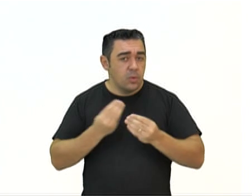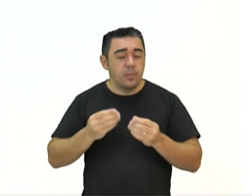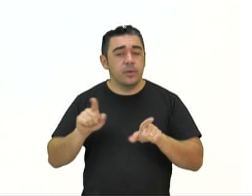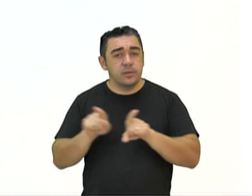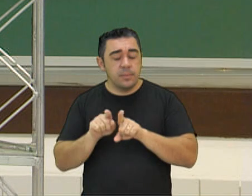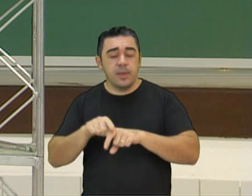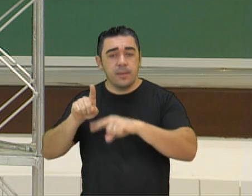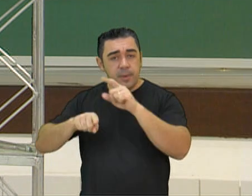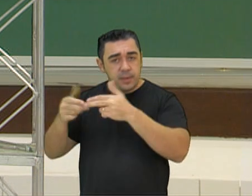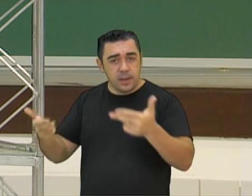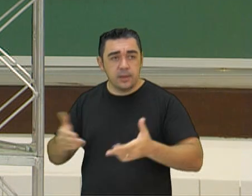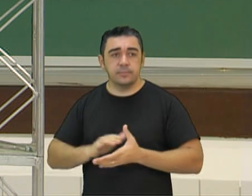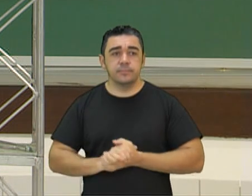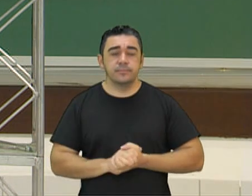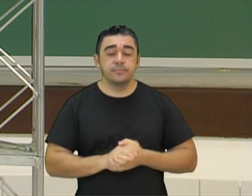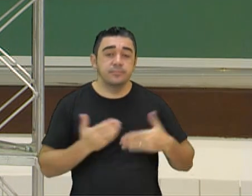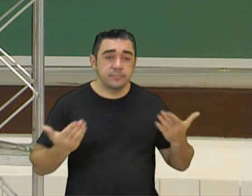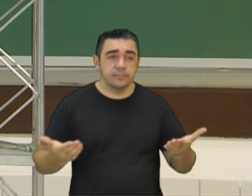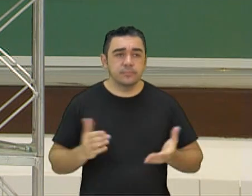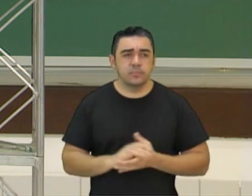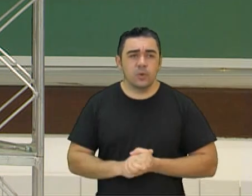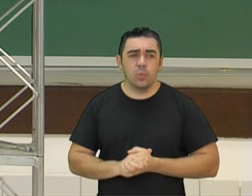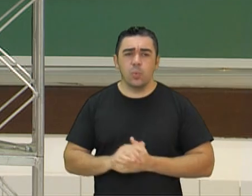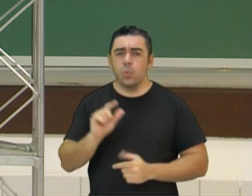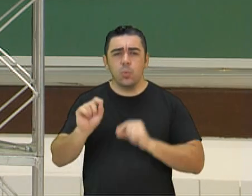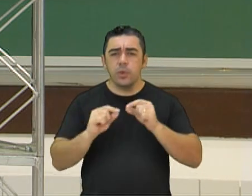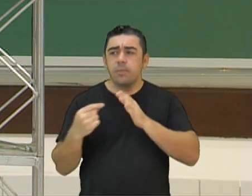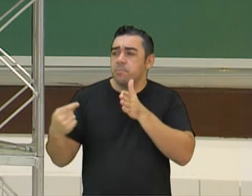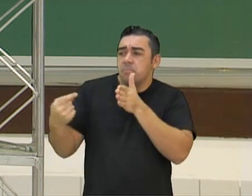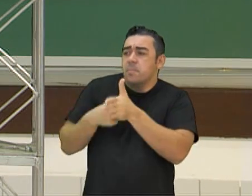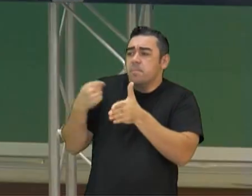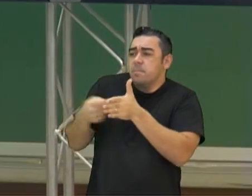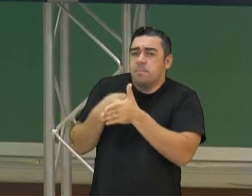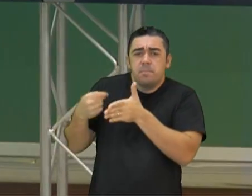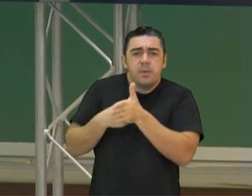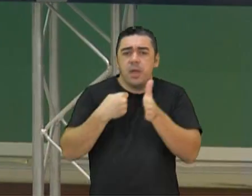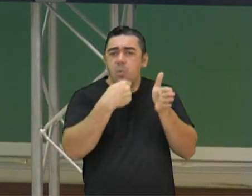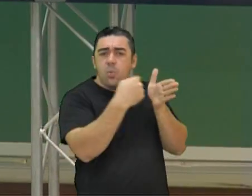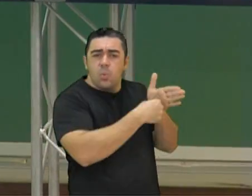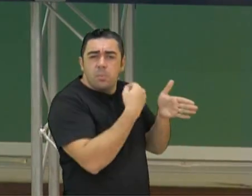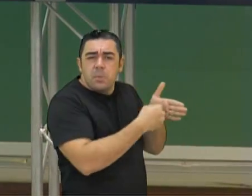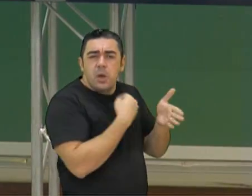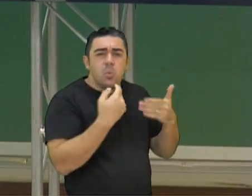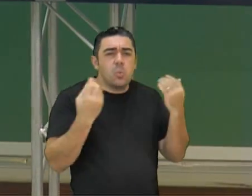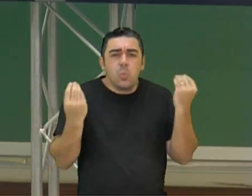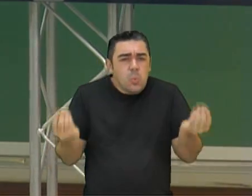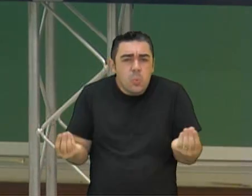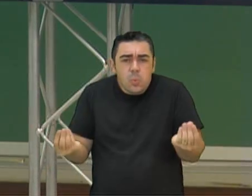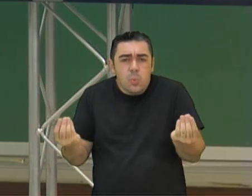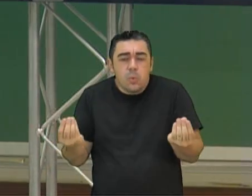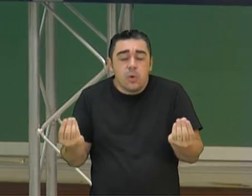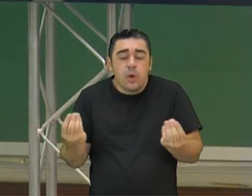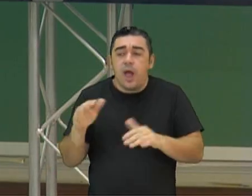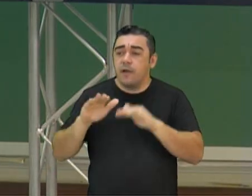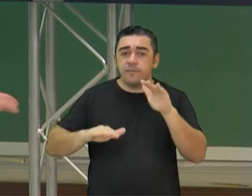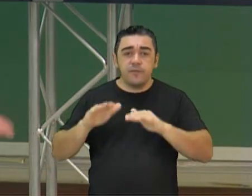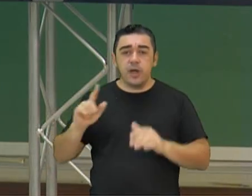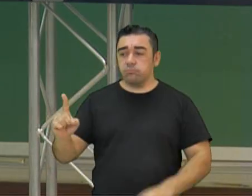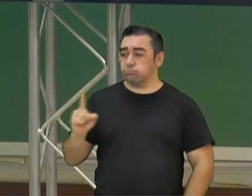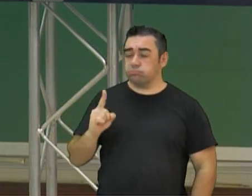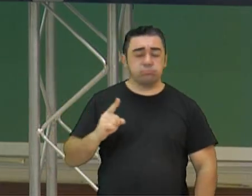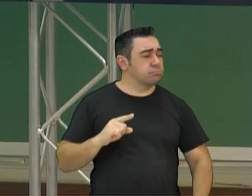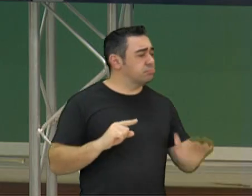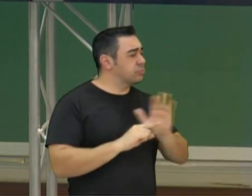Pilates de aparelho. Bem, o que as pessoas me perguntam? Às vezes os alunos vêm e falam assim para mim, prof, o que